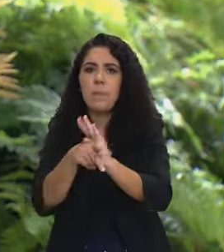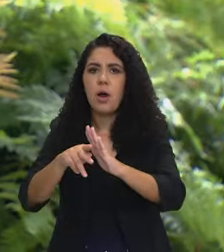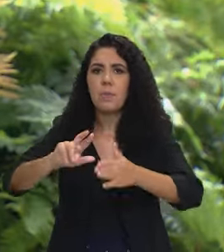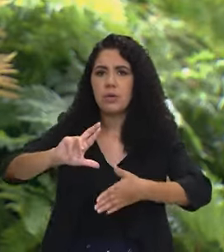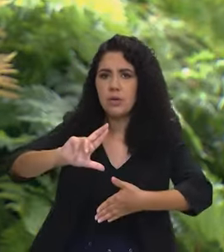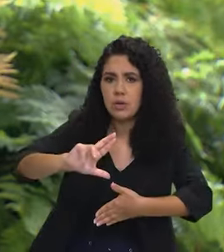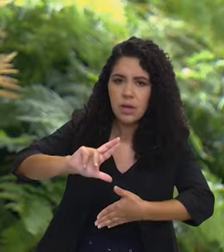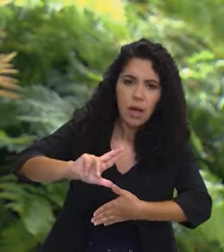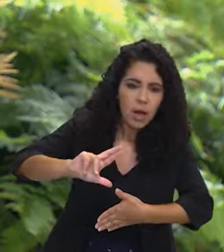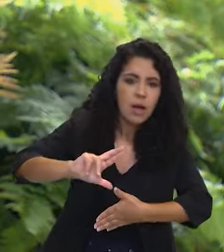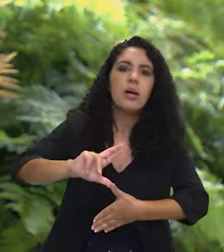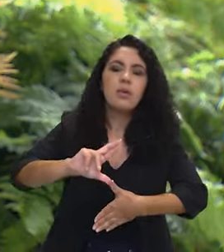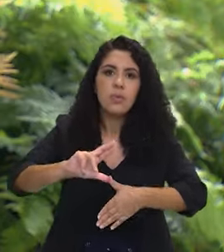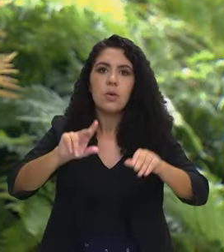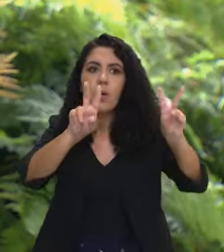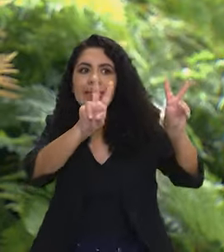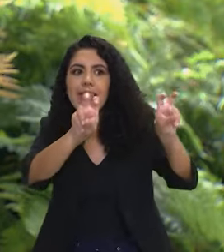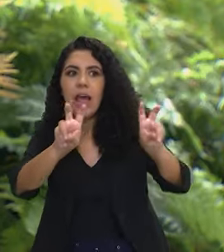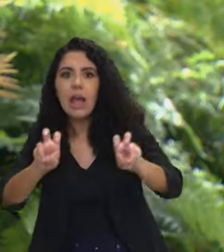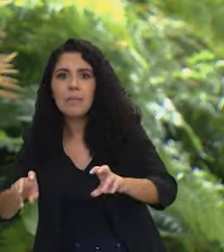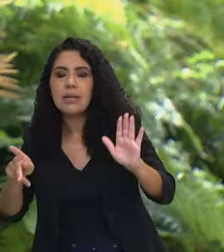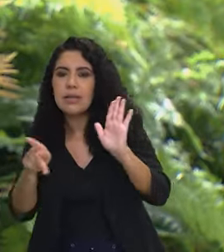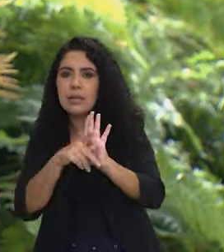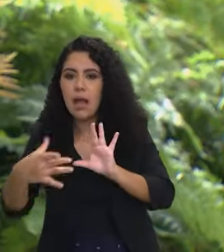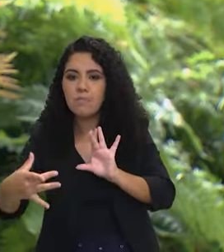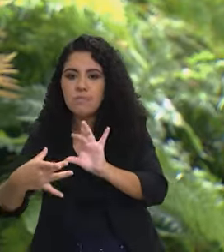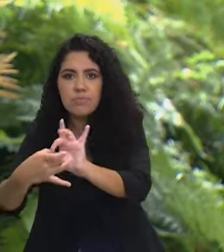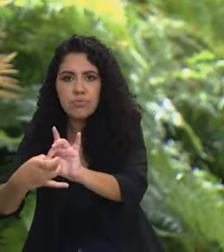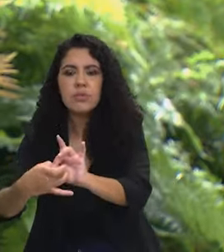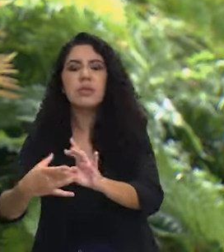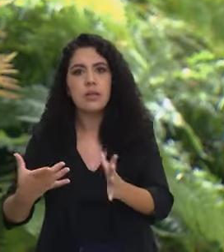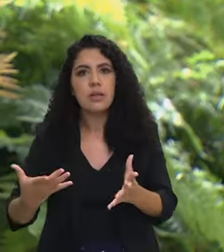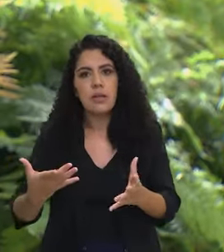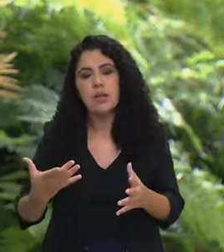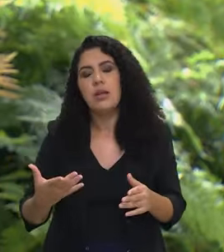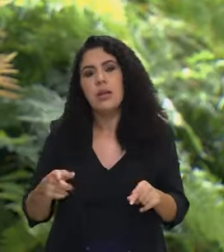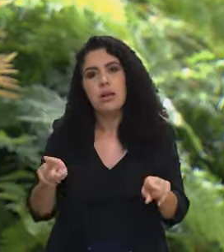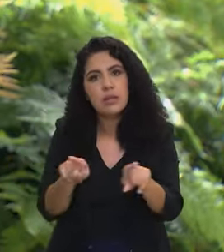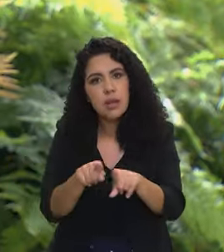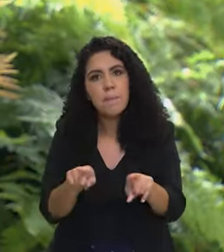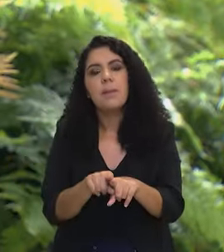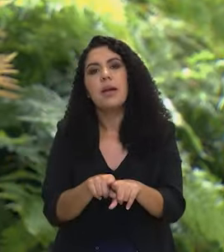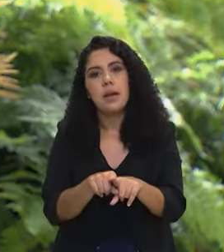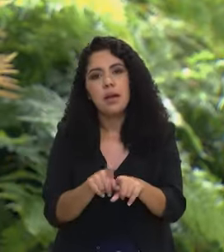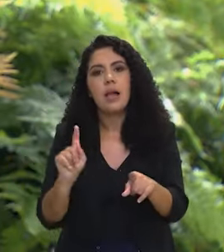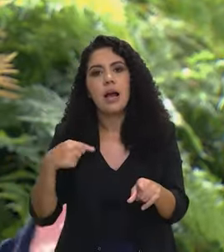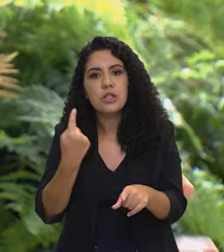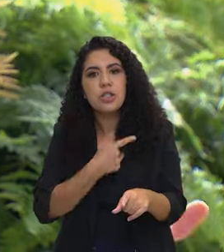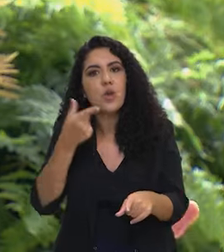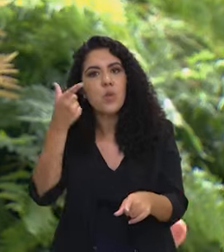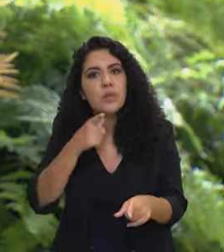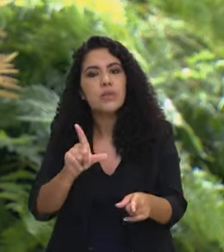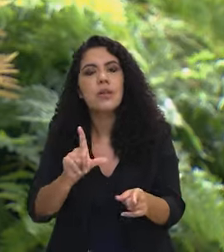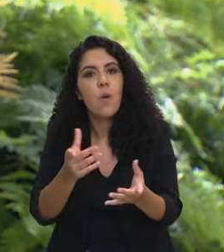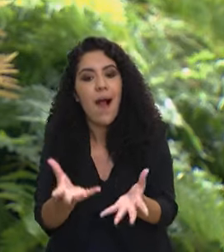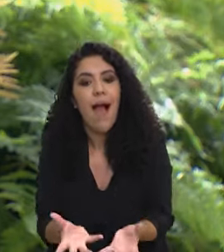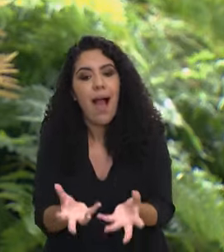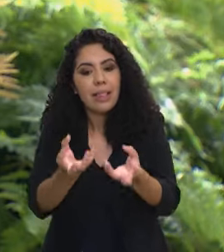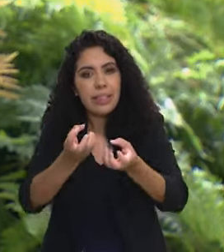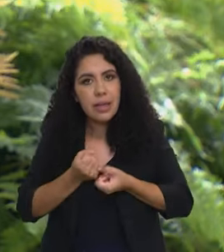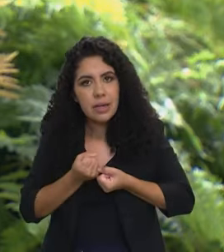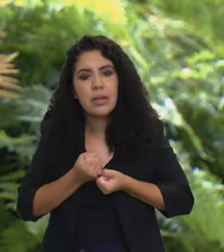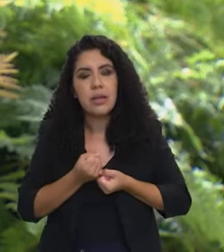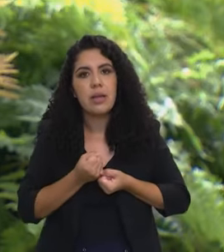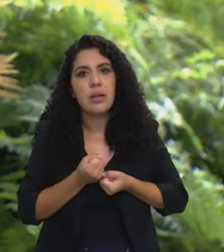homólogas, já amigas, sobre esses temas. Como conclusão também disso, né, em consequência disso, a gente pôde aderir a